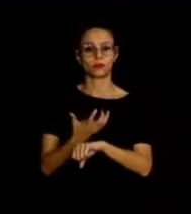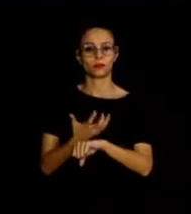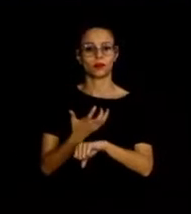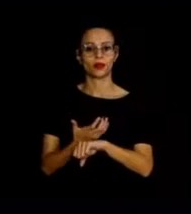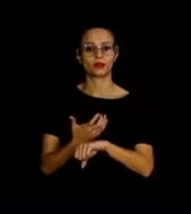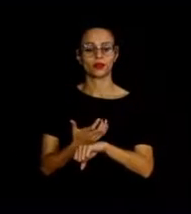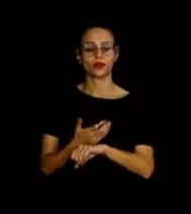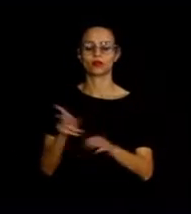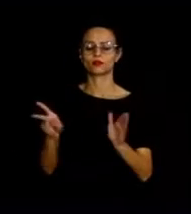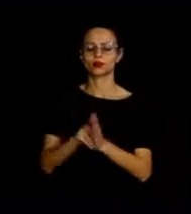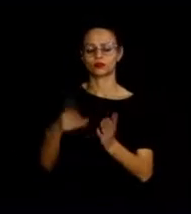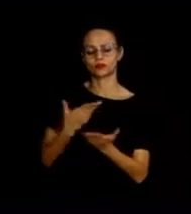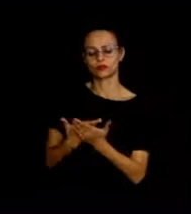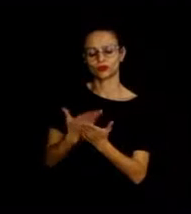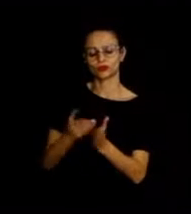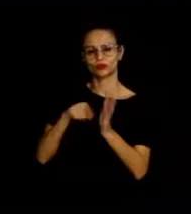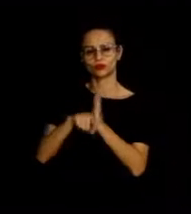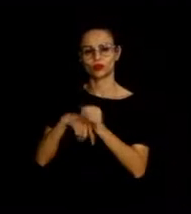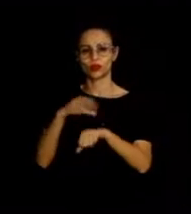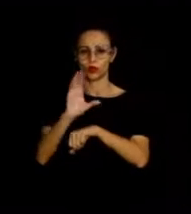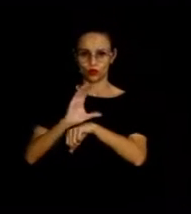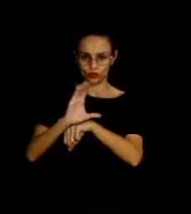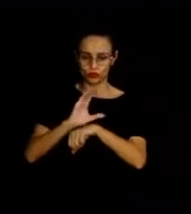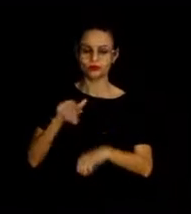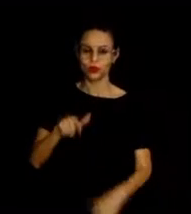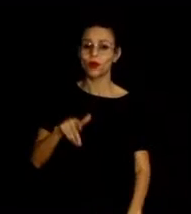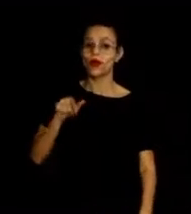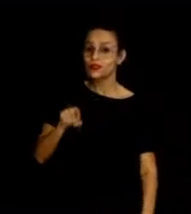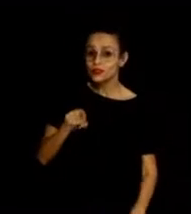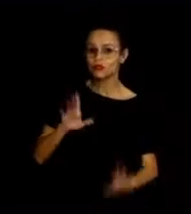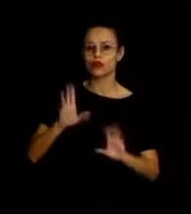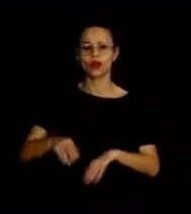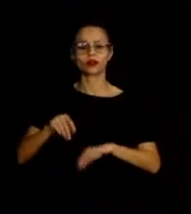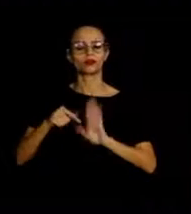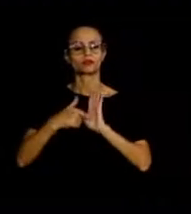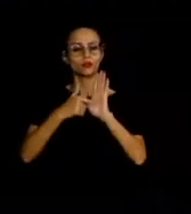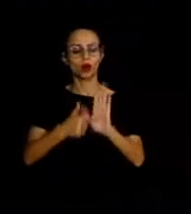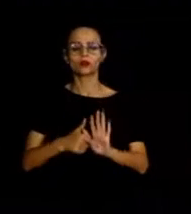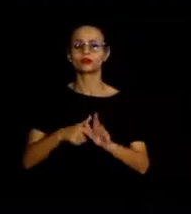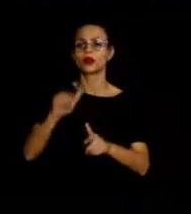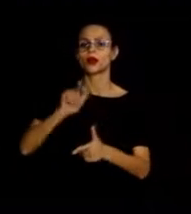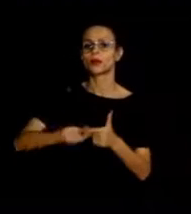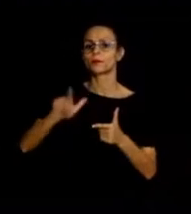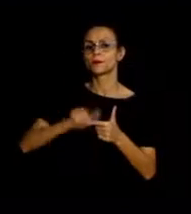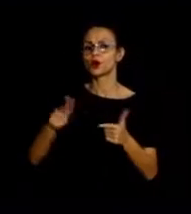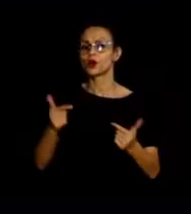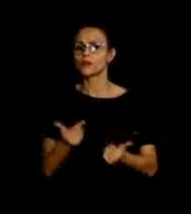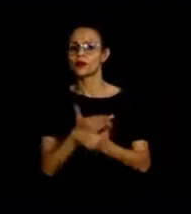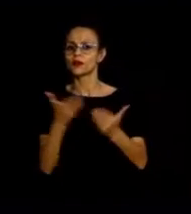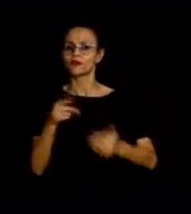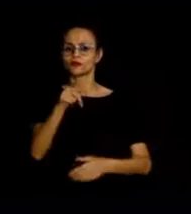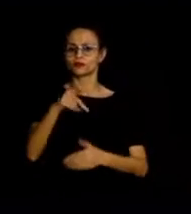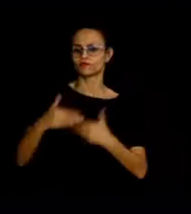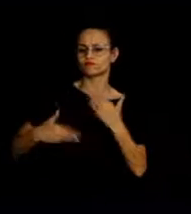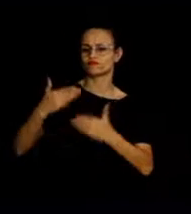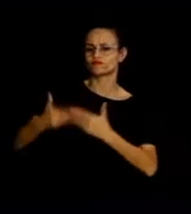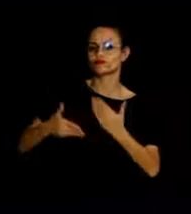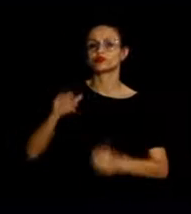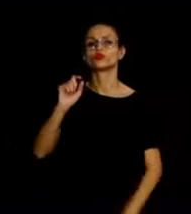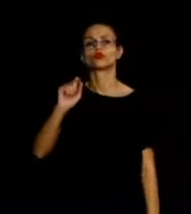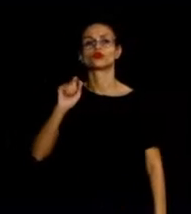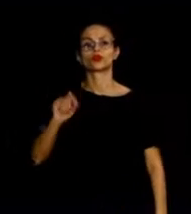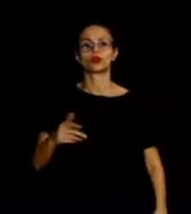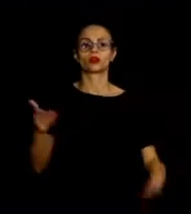que vai estudar a constituição ali eu já trago entende problemas para que as pessoas é desenvolvam